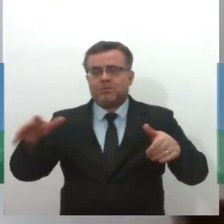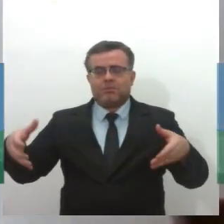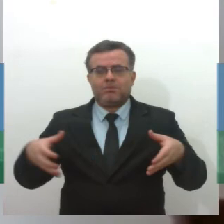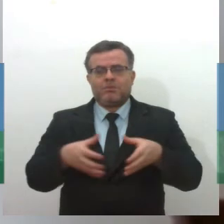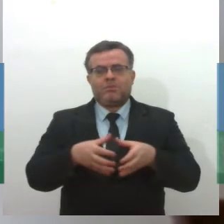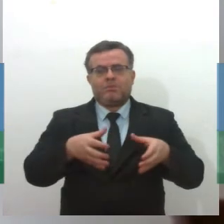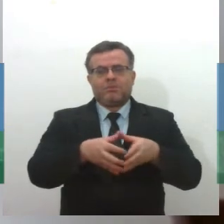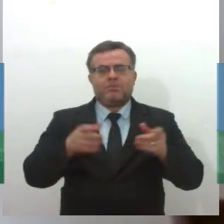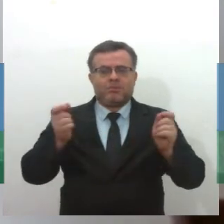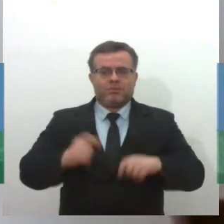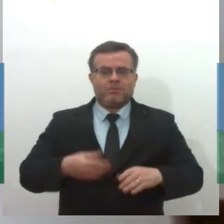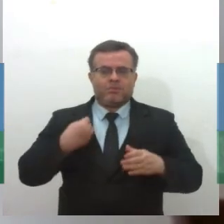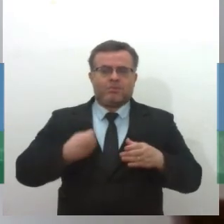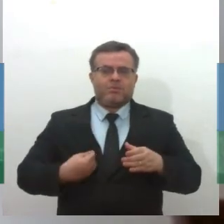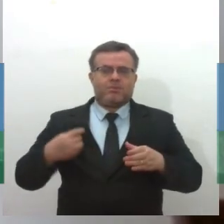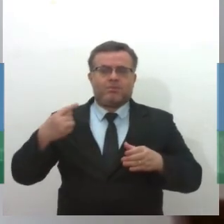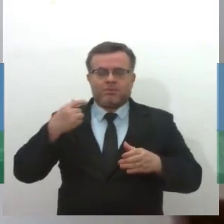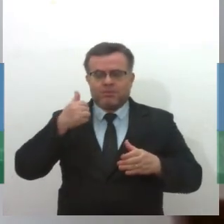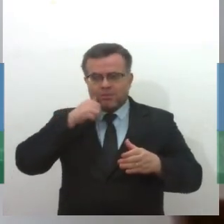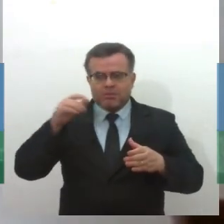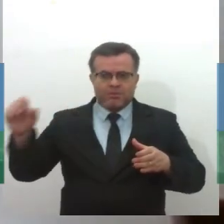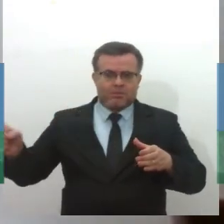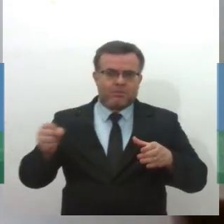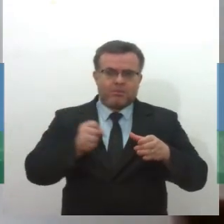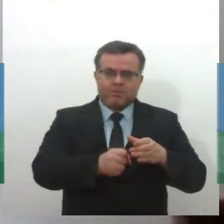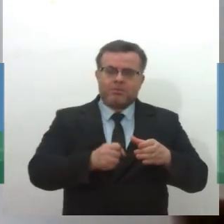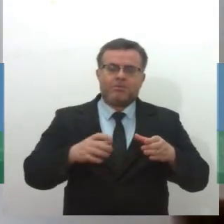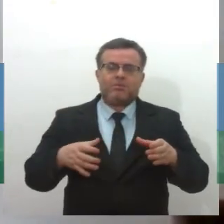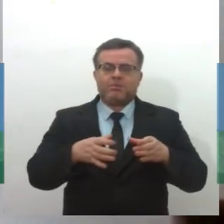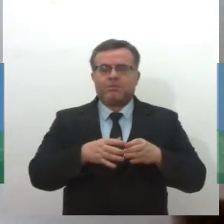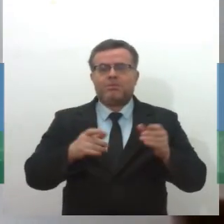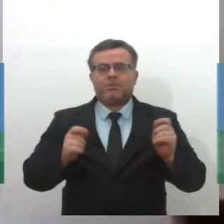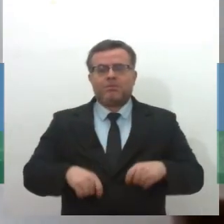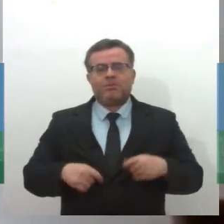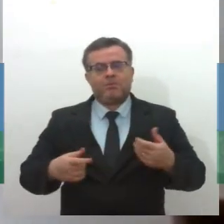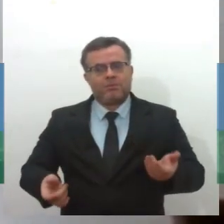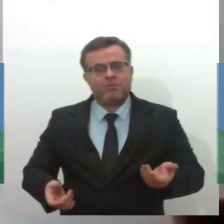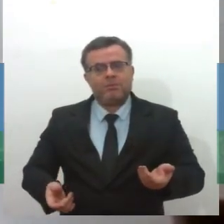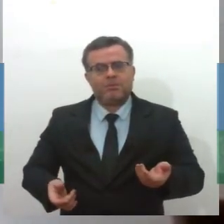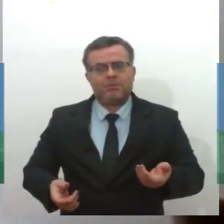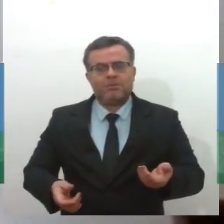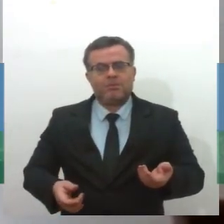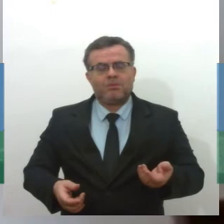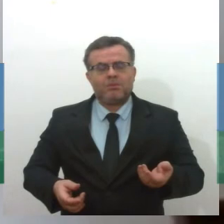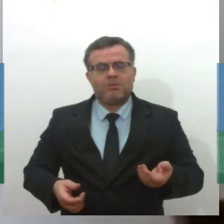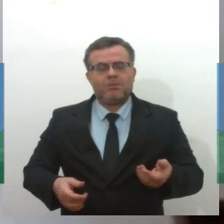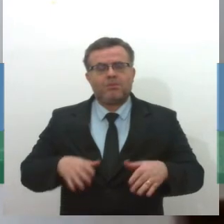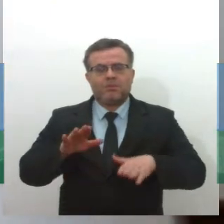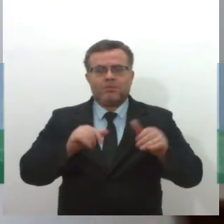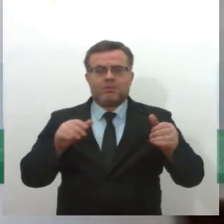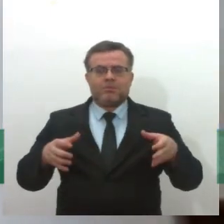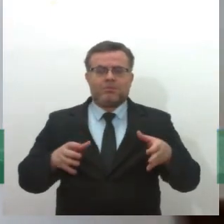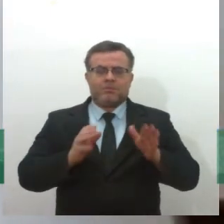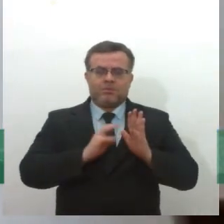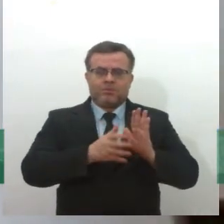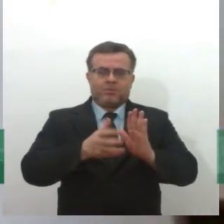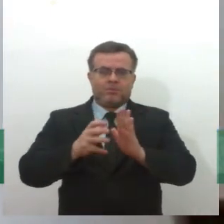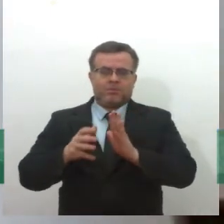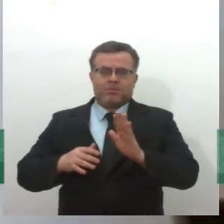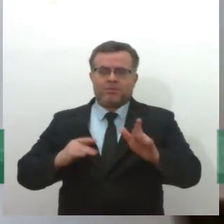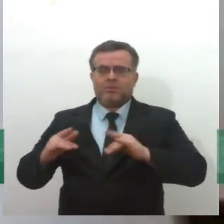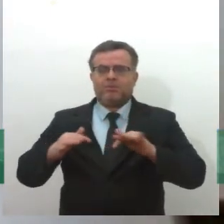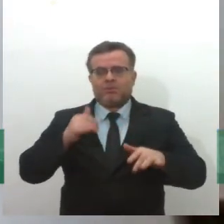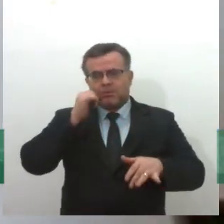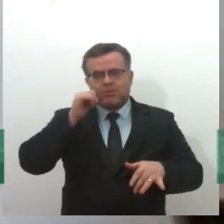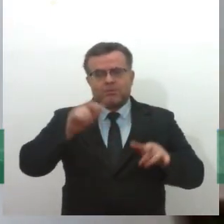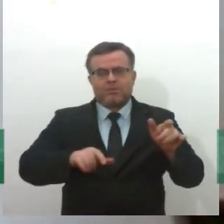espaço pode ser ocupado por mulheres, e isso é o que pode ser feito de curto prazo, é aproximar os partidos políticos dos movimentos de